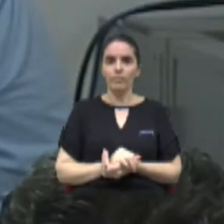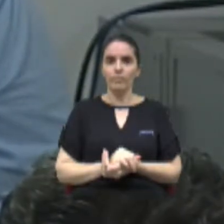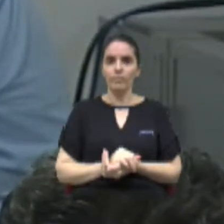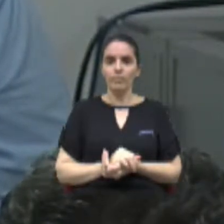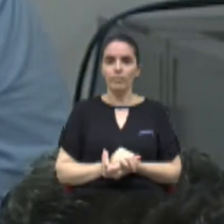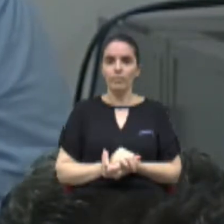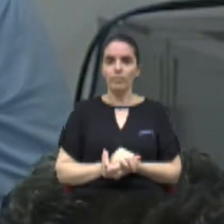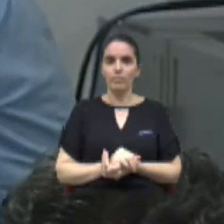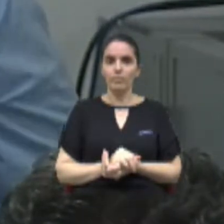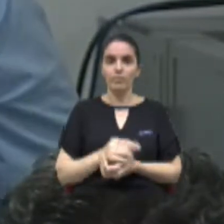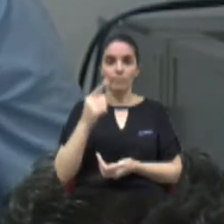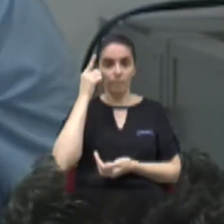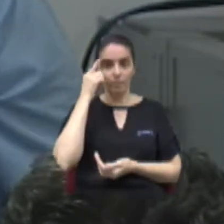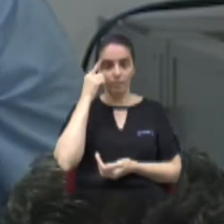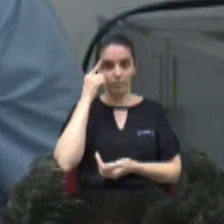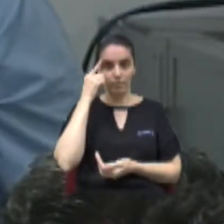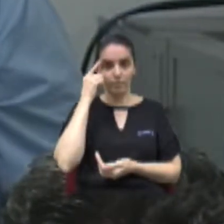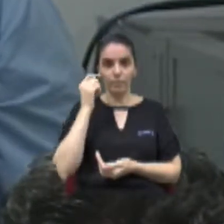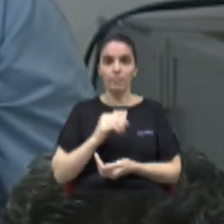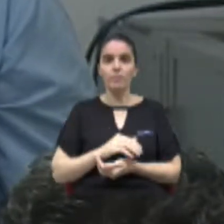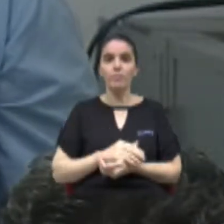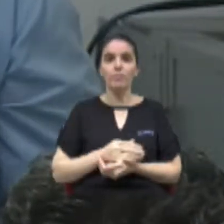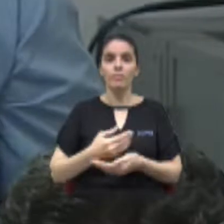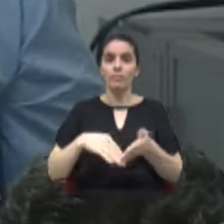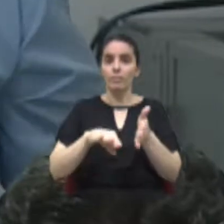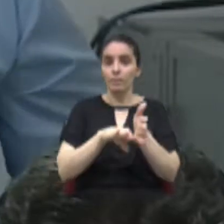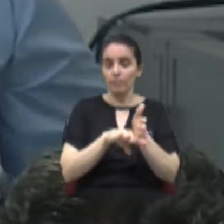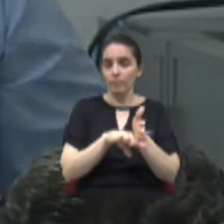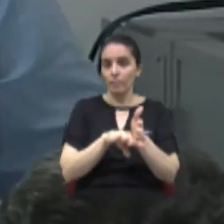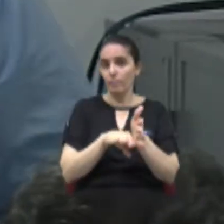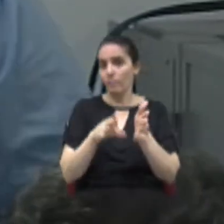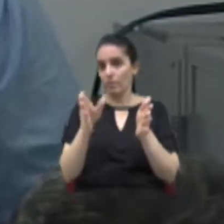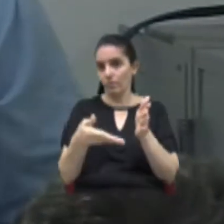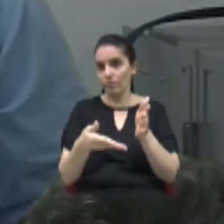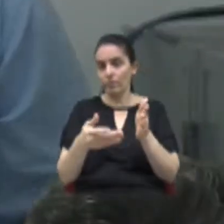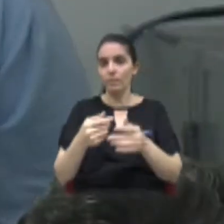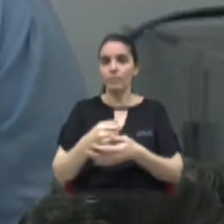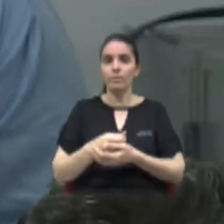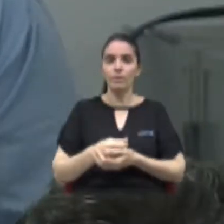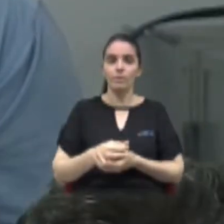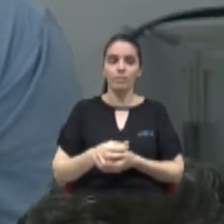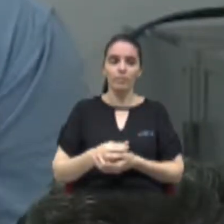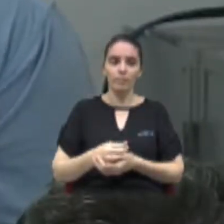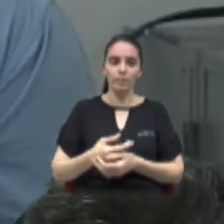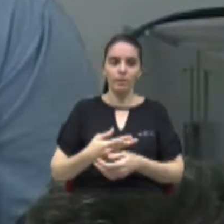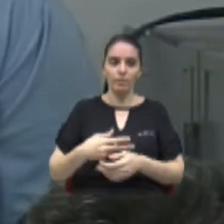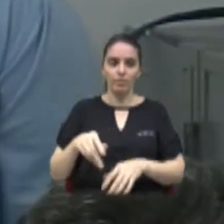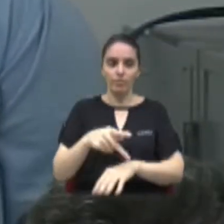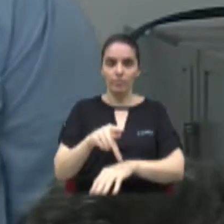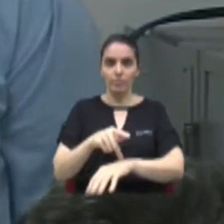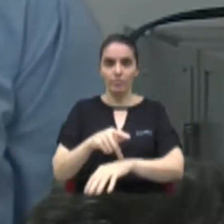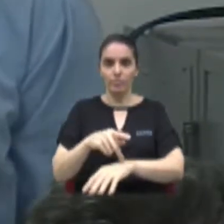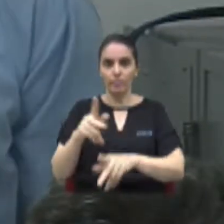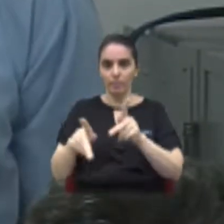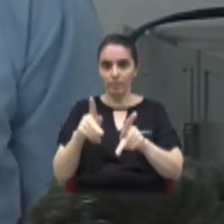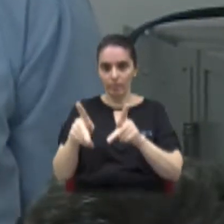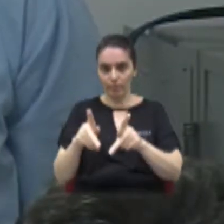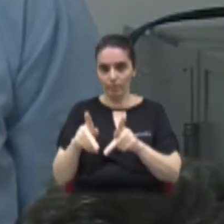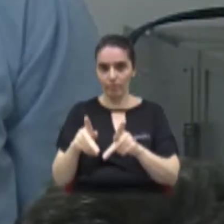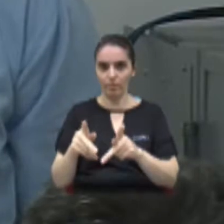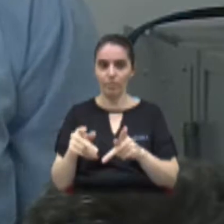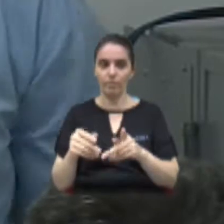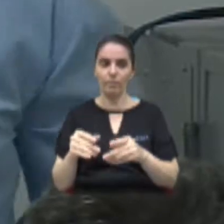grande valia esse projeto. Eu acho que todos os projetos de transparência que nós... Acho que esse é o